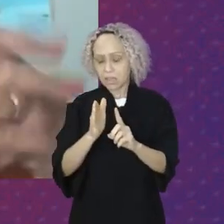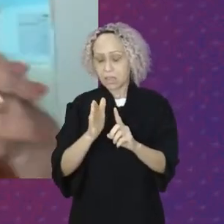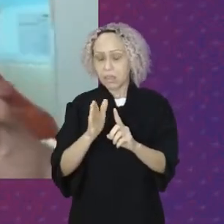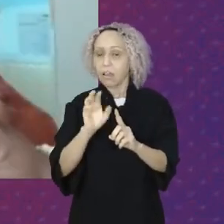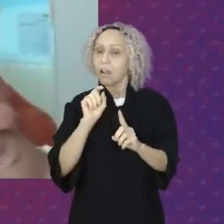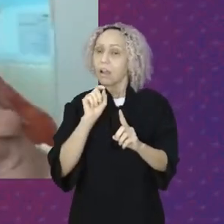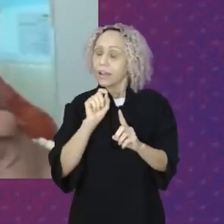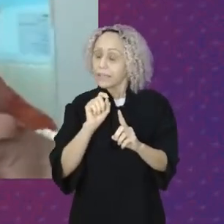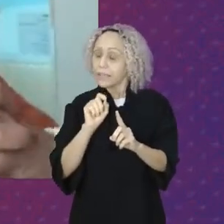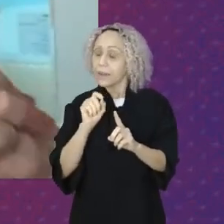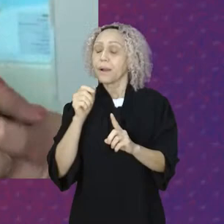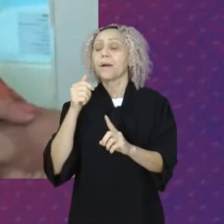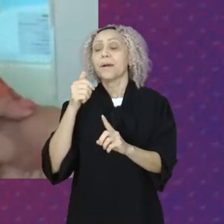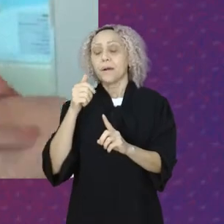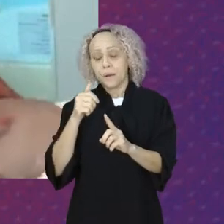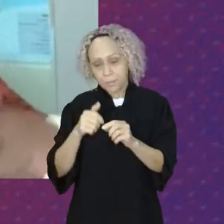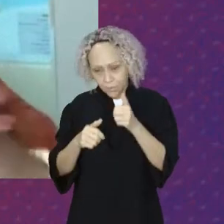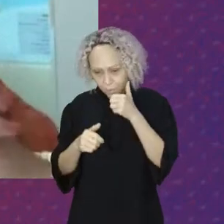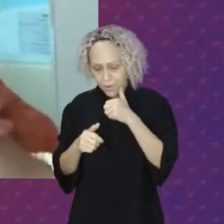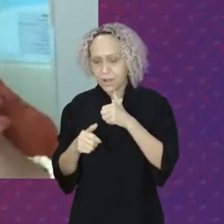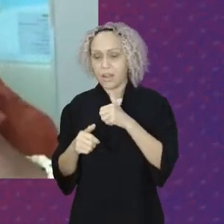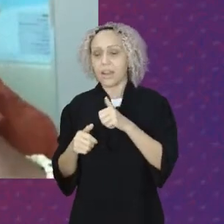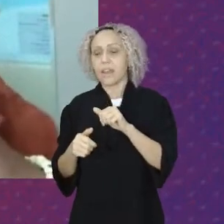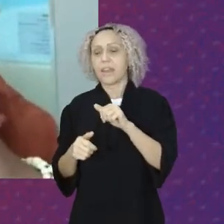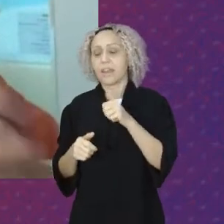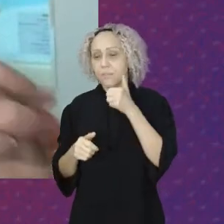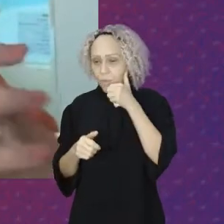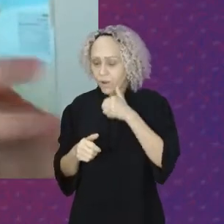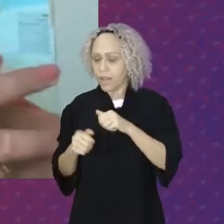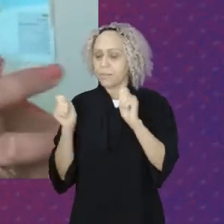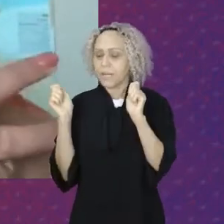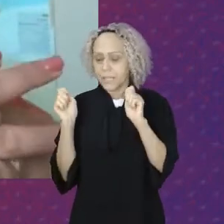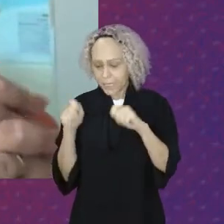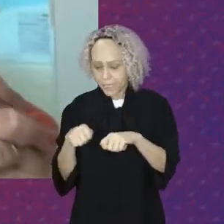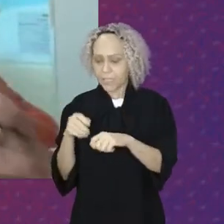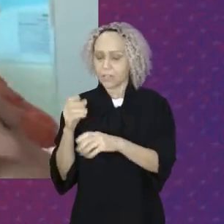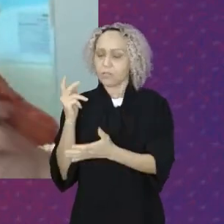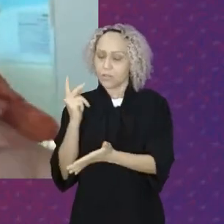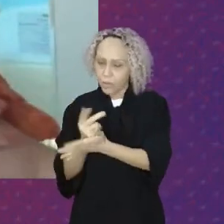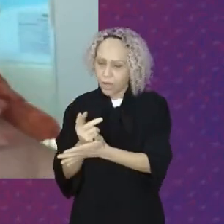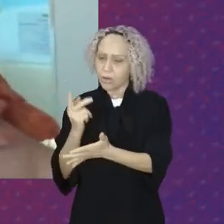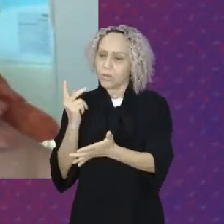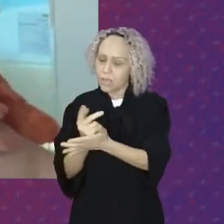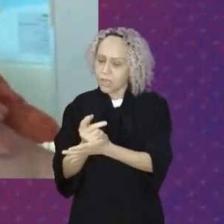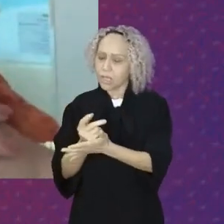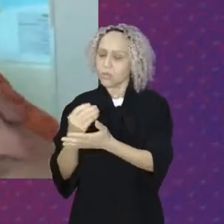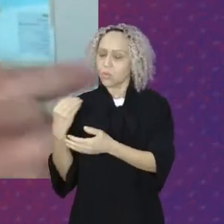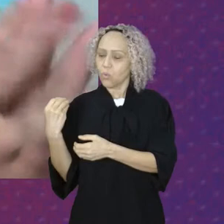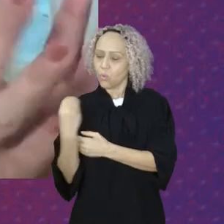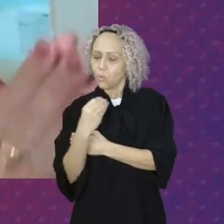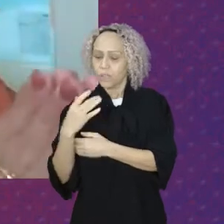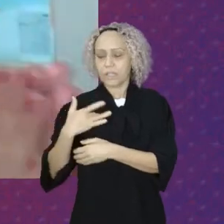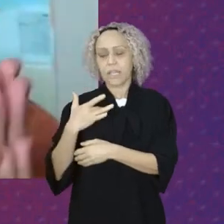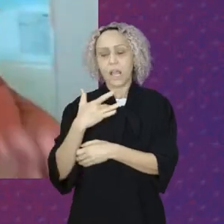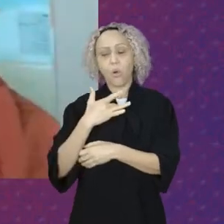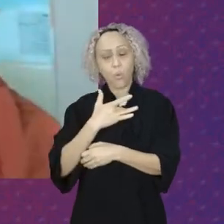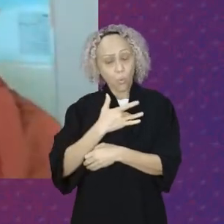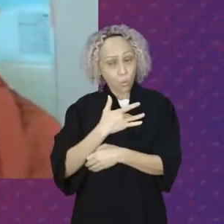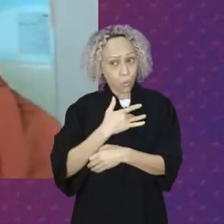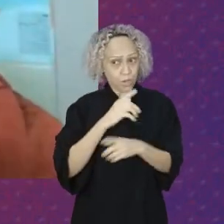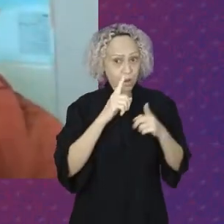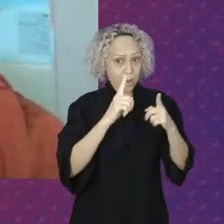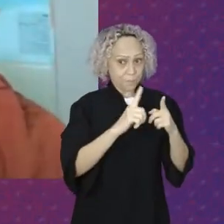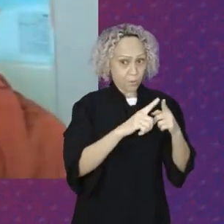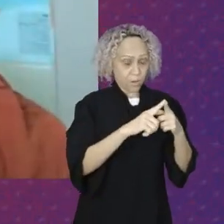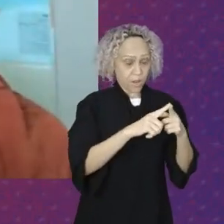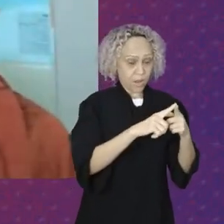Só que eu arrisco dizer para vocês que, e por vivência, que o pós-parto, o cuidado com essa